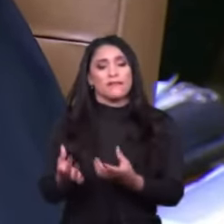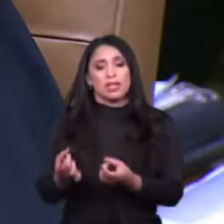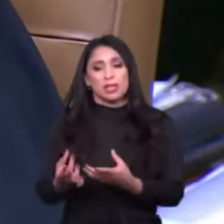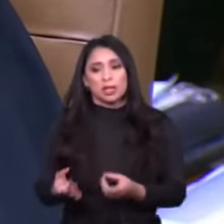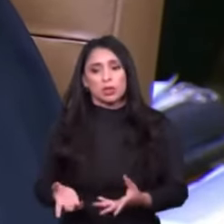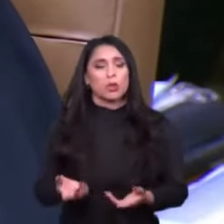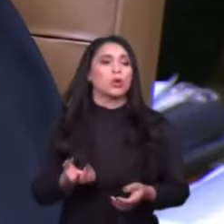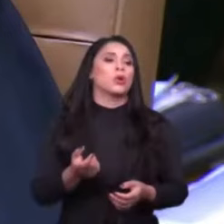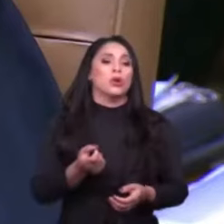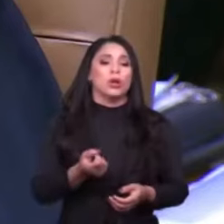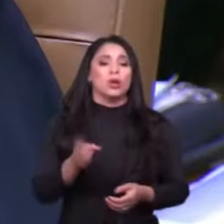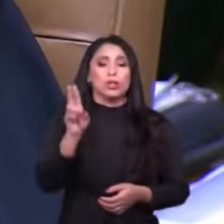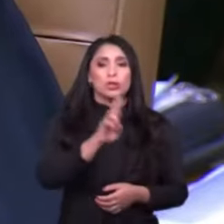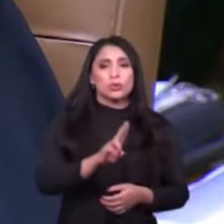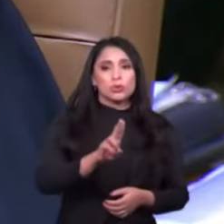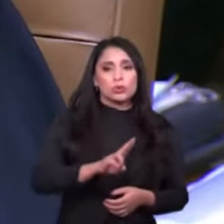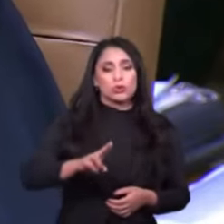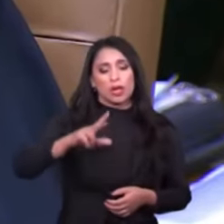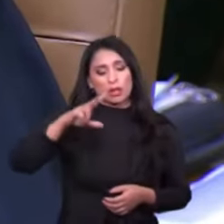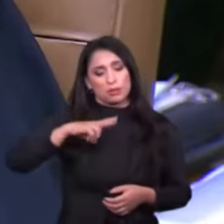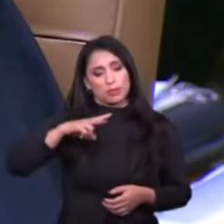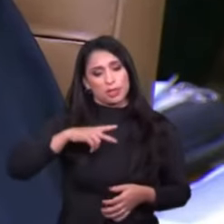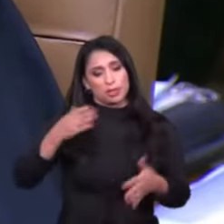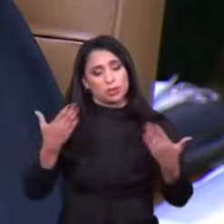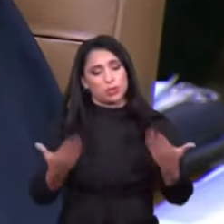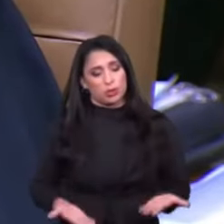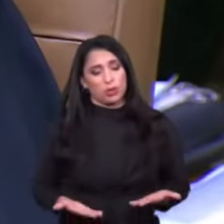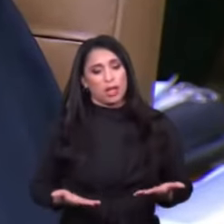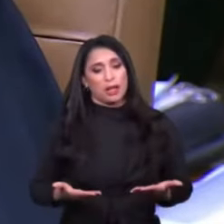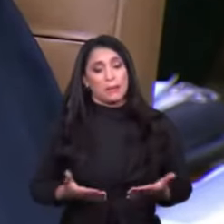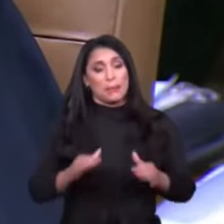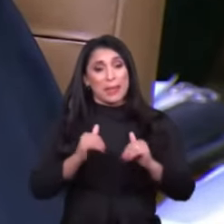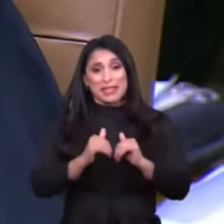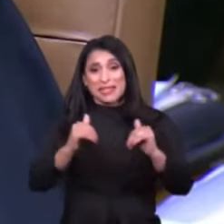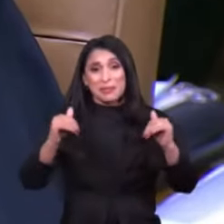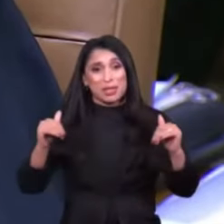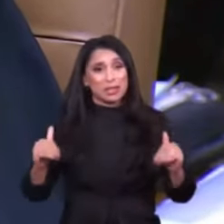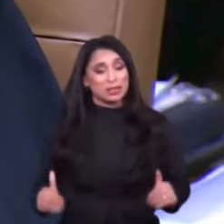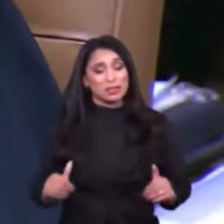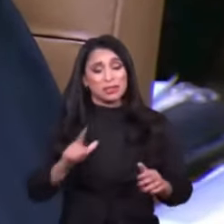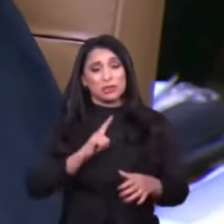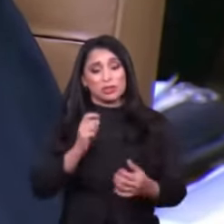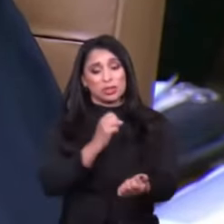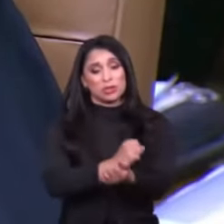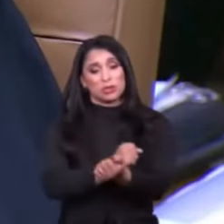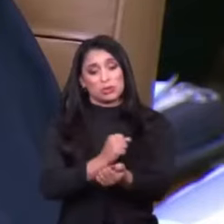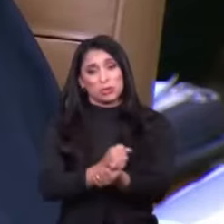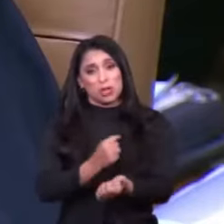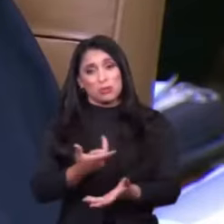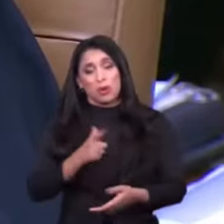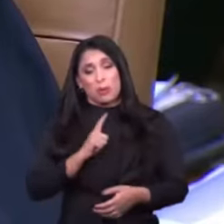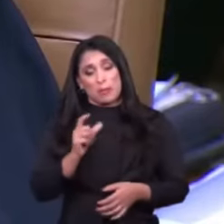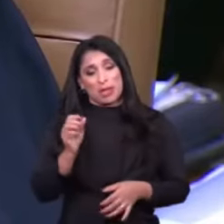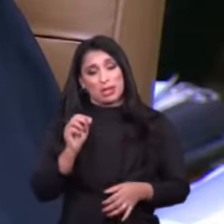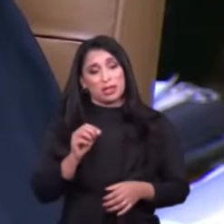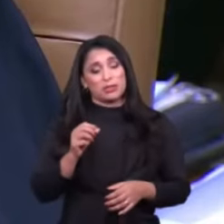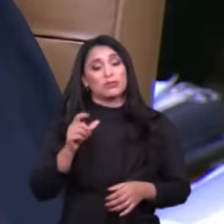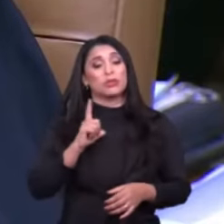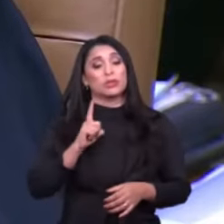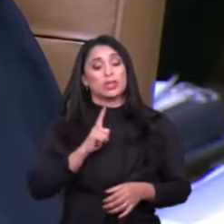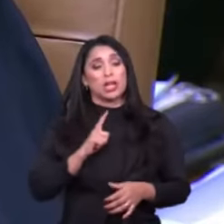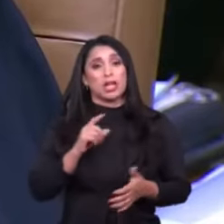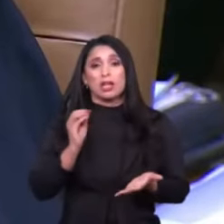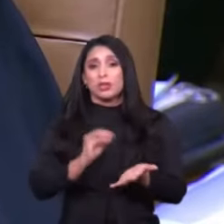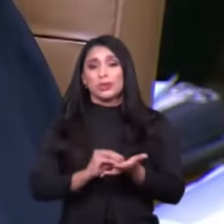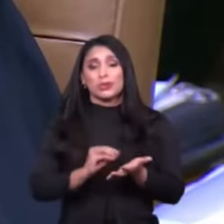e comprador usuário. A descriminalização do elo final da cadeia do tráfico em relação ao usuário produz graves incertezas na aplicação